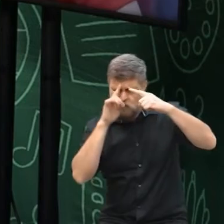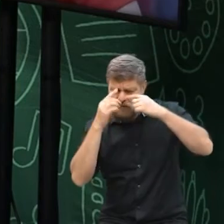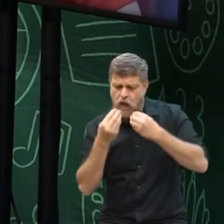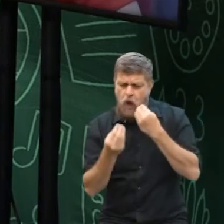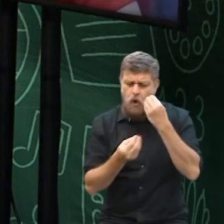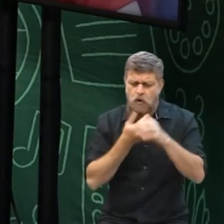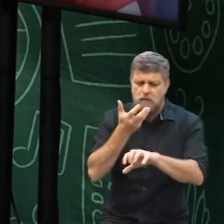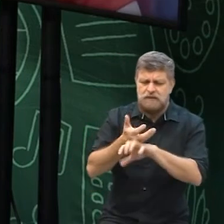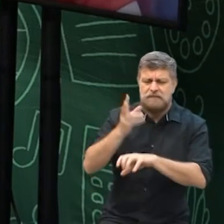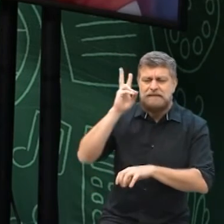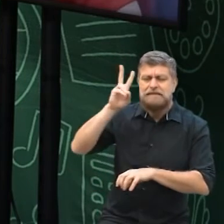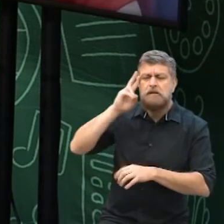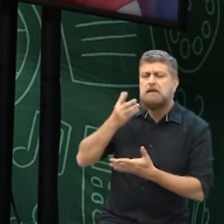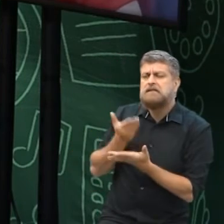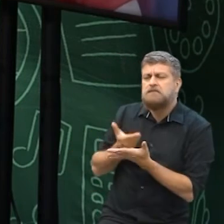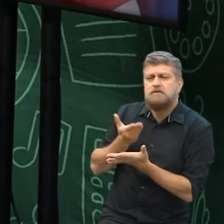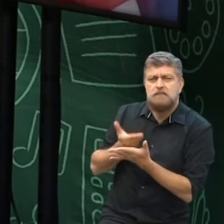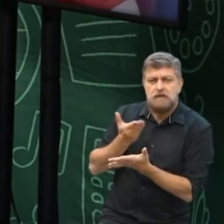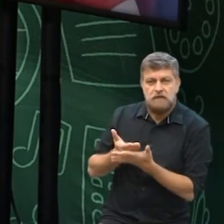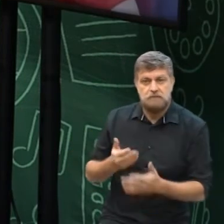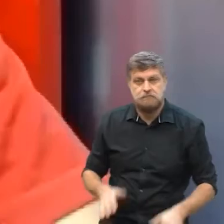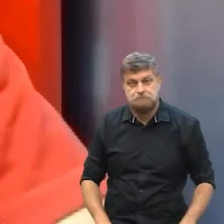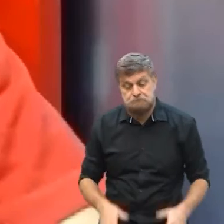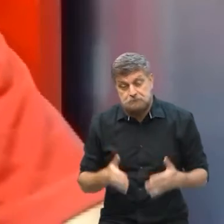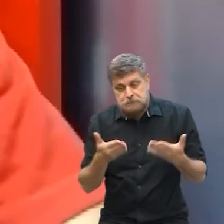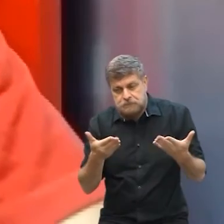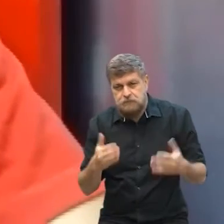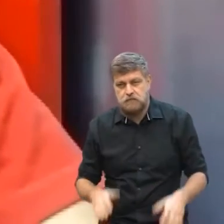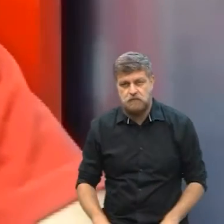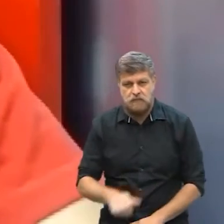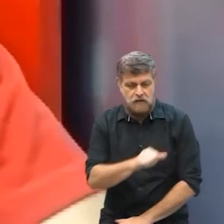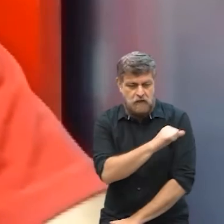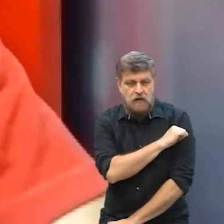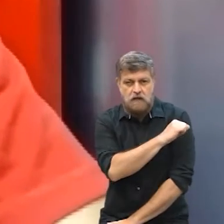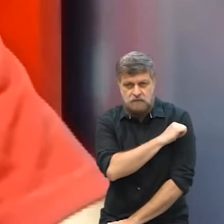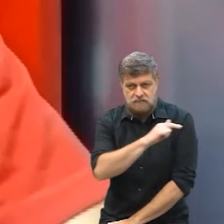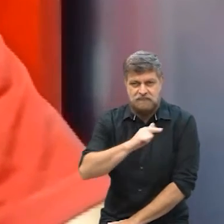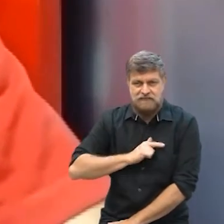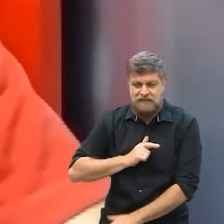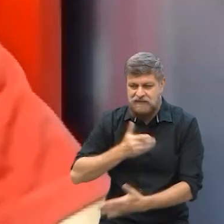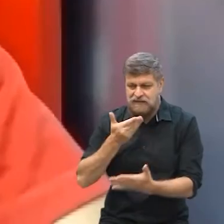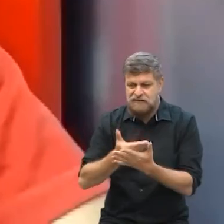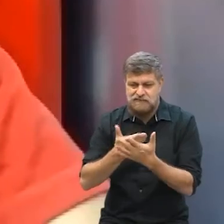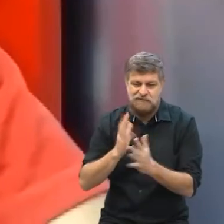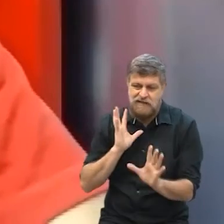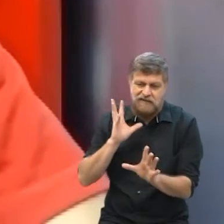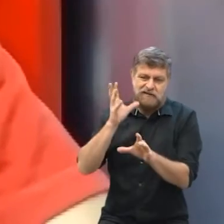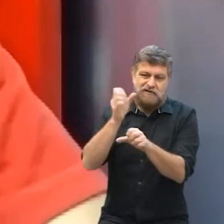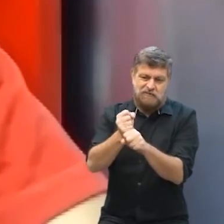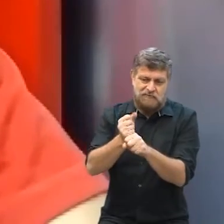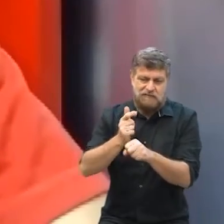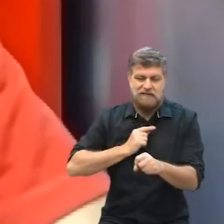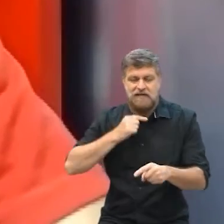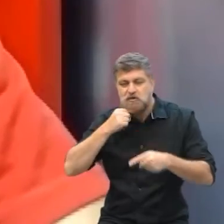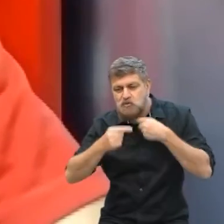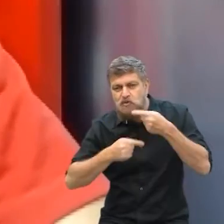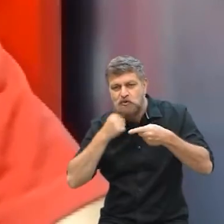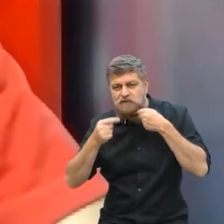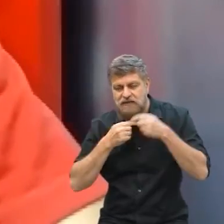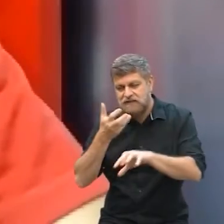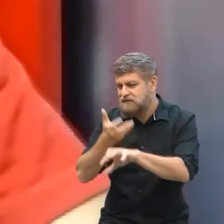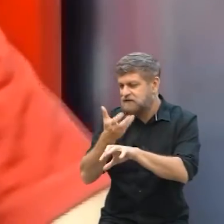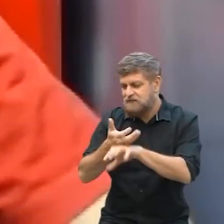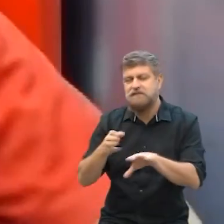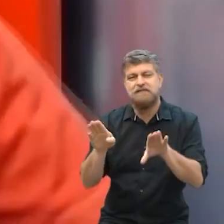estudar História? Os alunos têm dúvida de como estudar no geral, né, André? E não seria diferente na disciplina